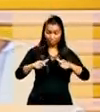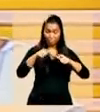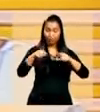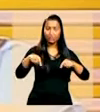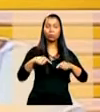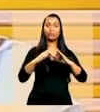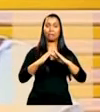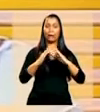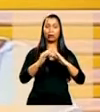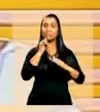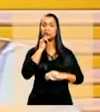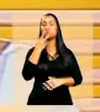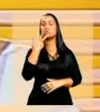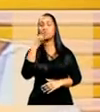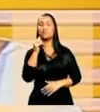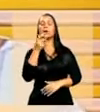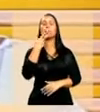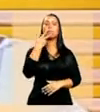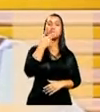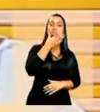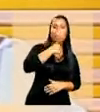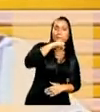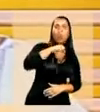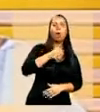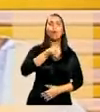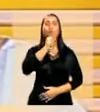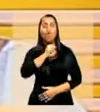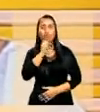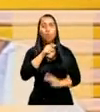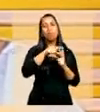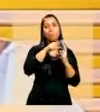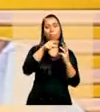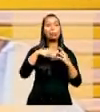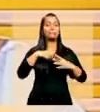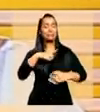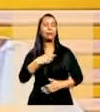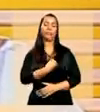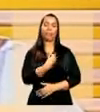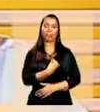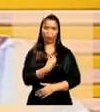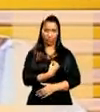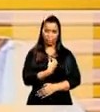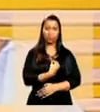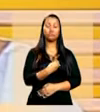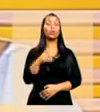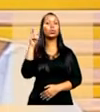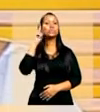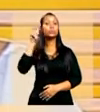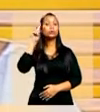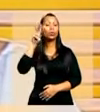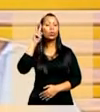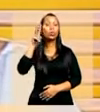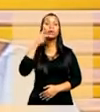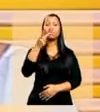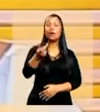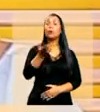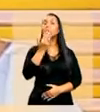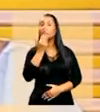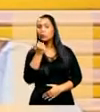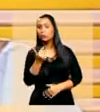familiar. Mamãe, papai, vovó, histórias que tenham esses personagens. Histórias que falam